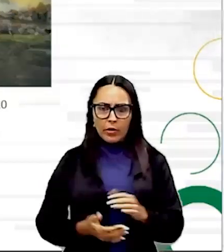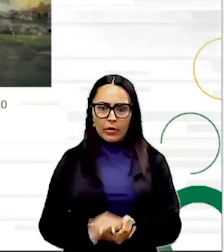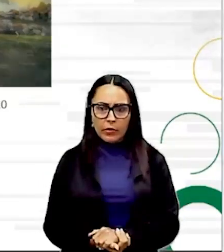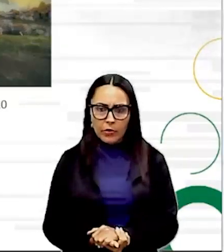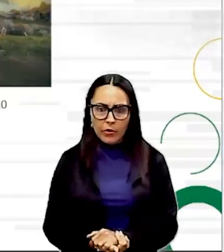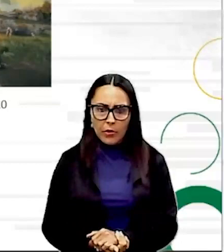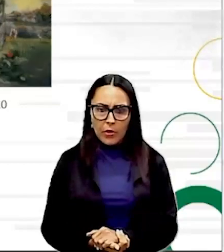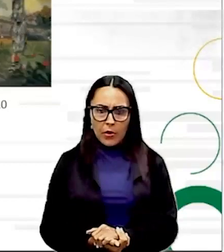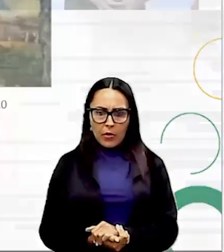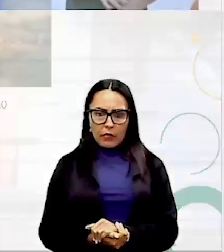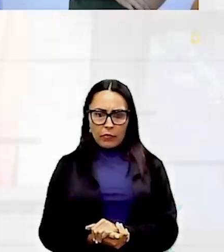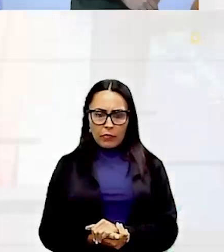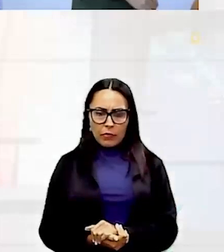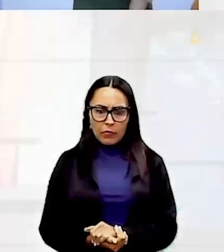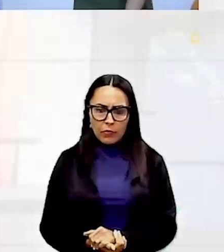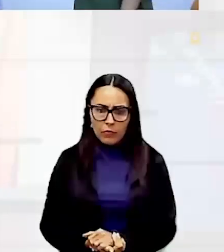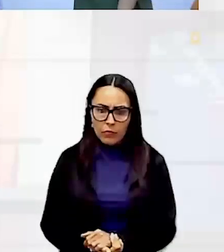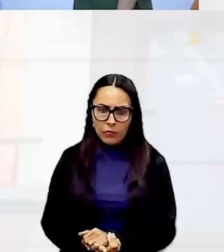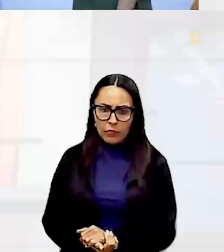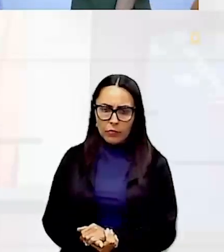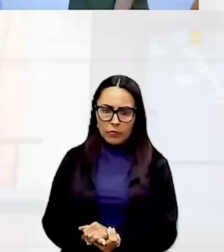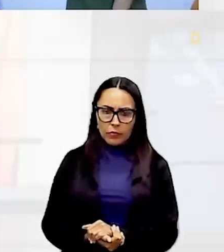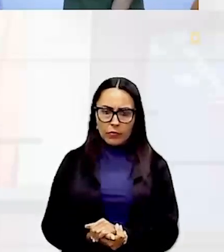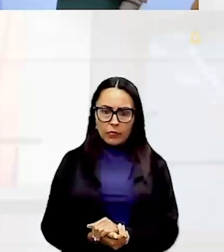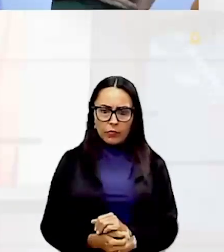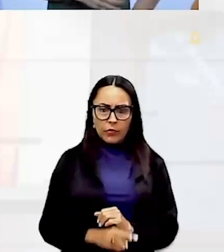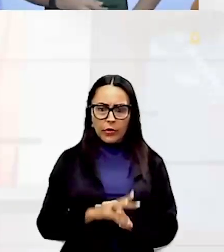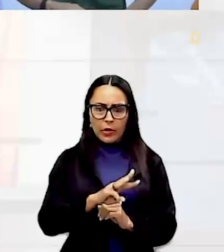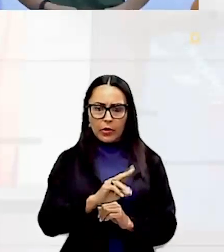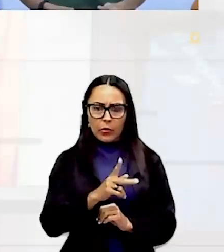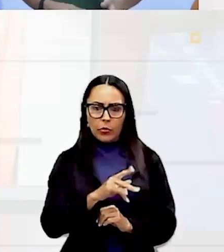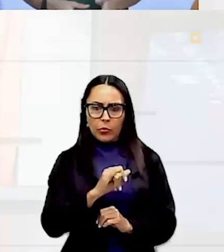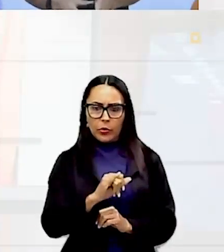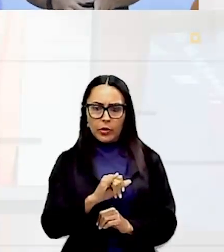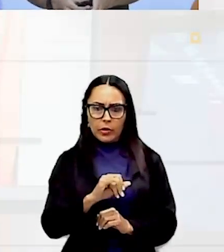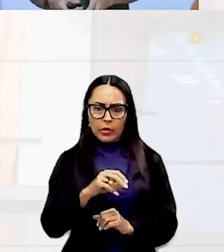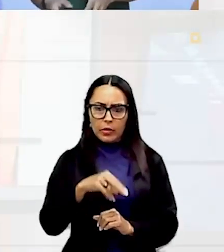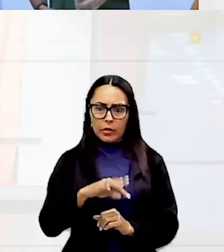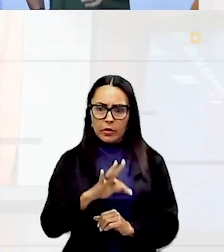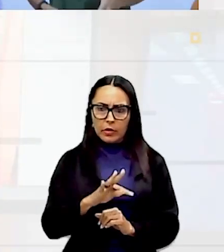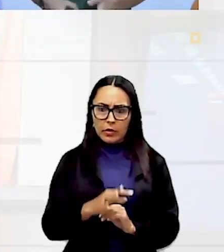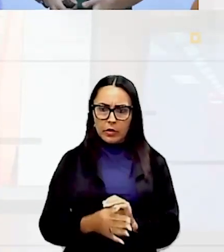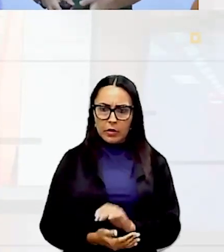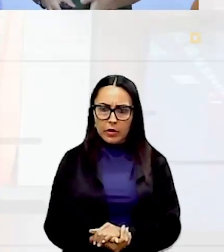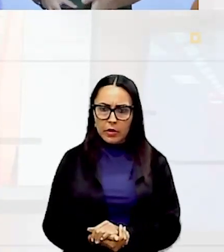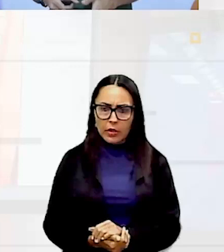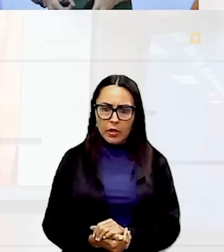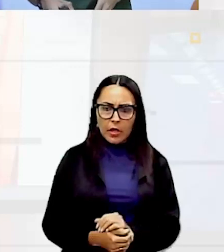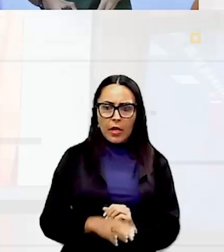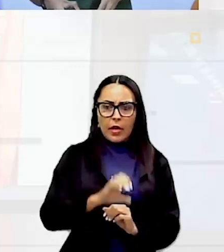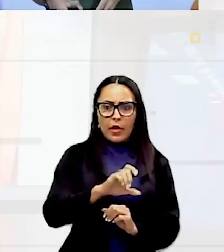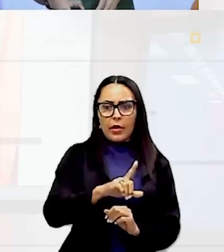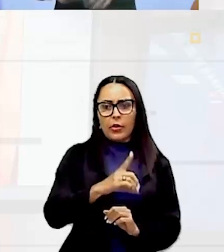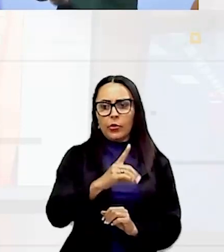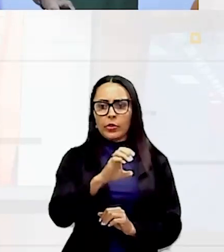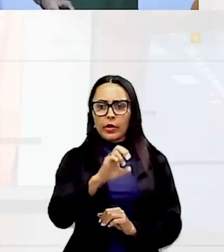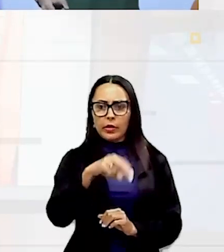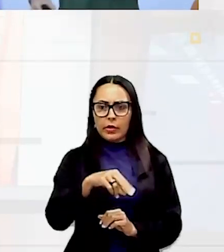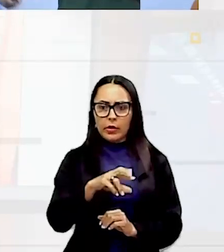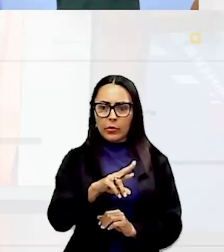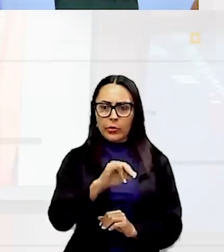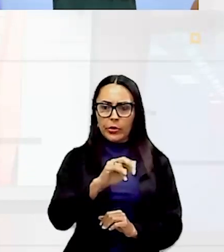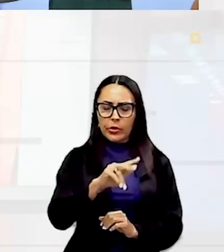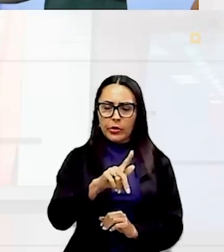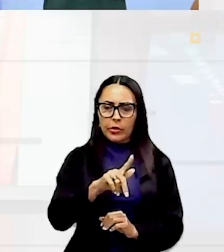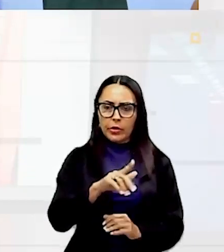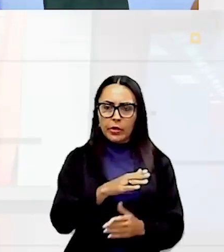Ring, lançado pela Namco. E Elden Ring, ele vem dessa ideia da série